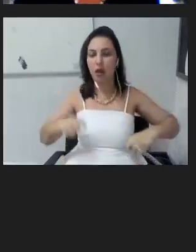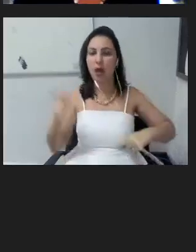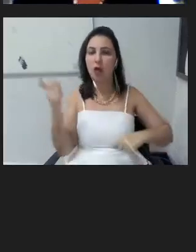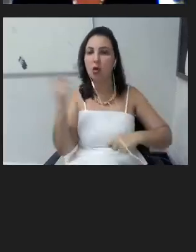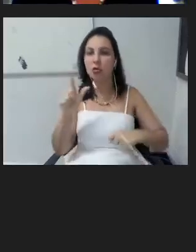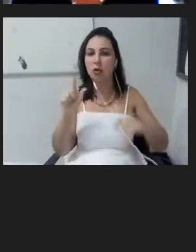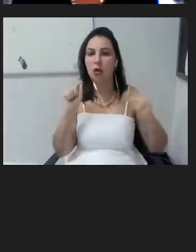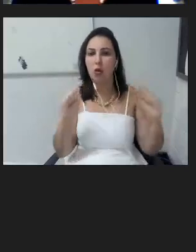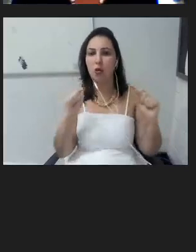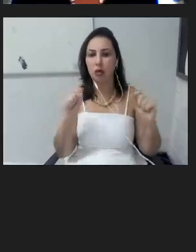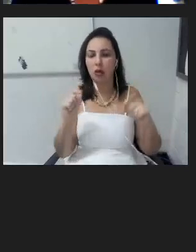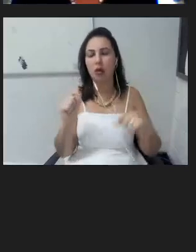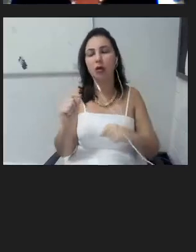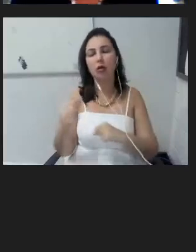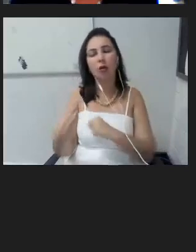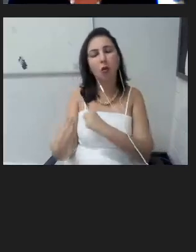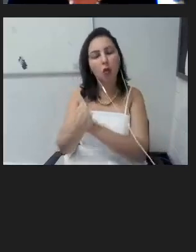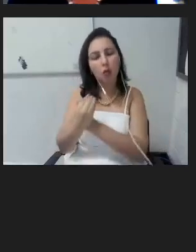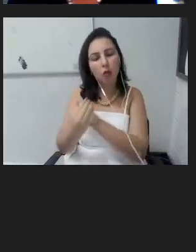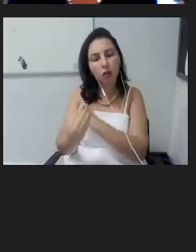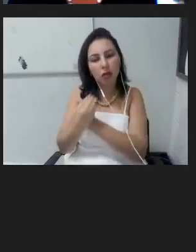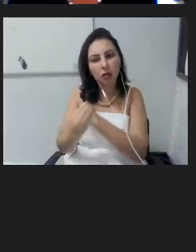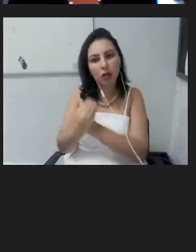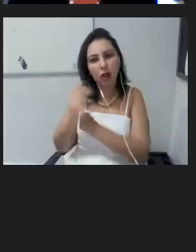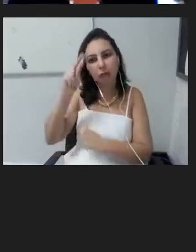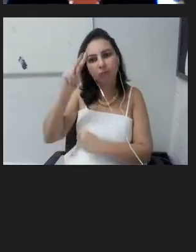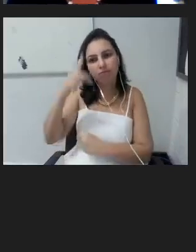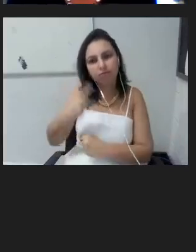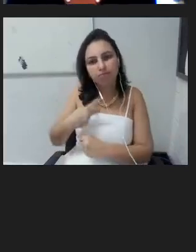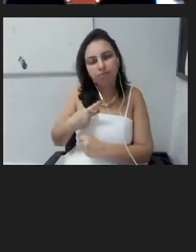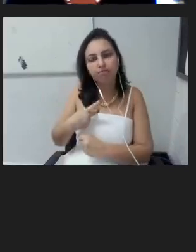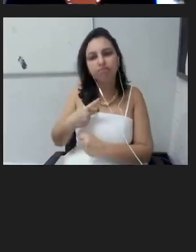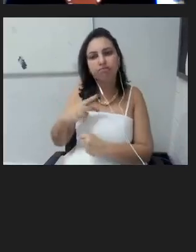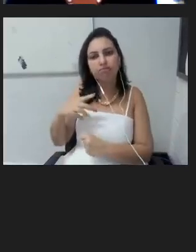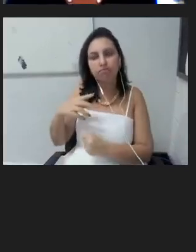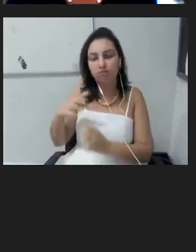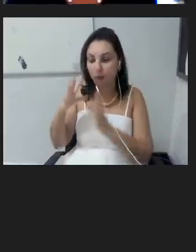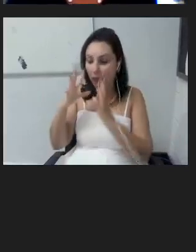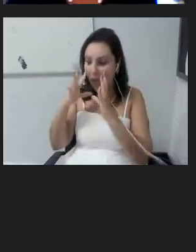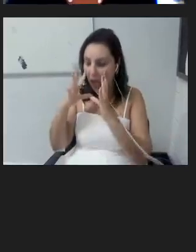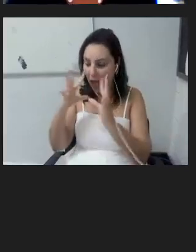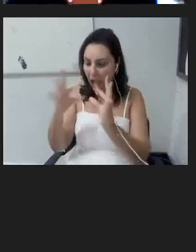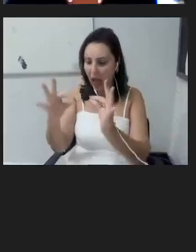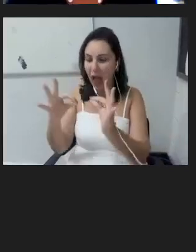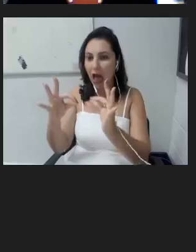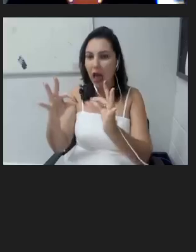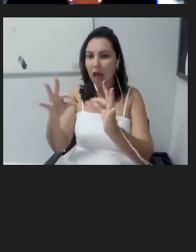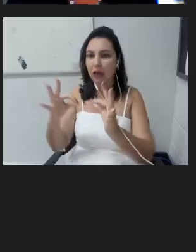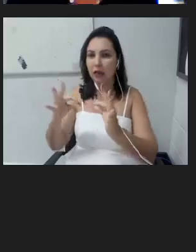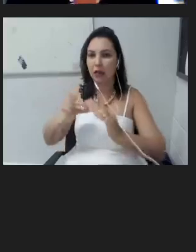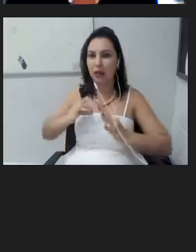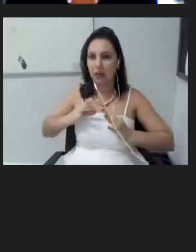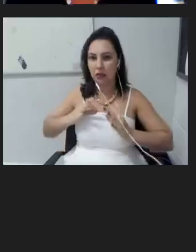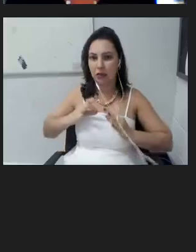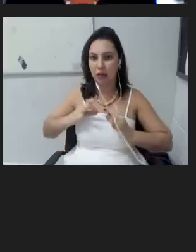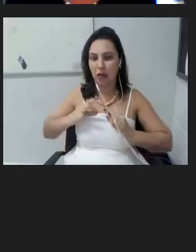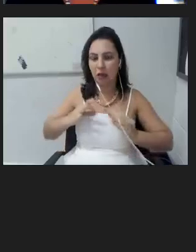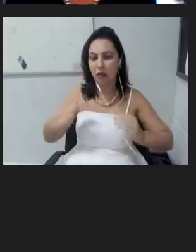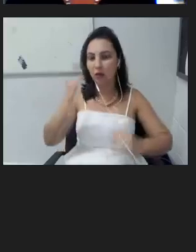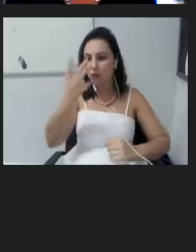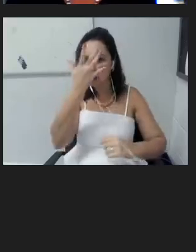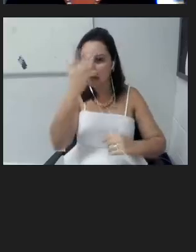de autocuidado, um processo de atenção à nossa saúde mental, para que a